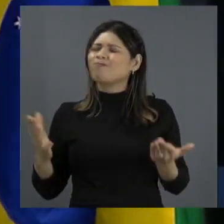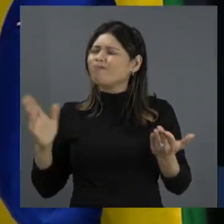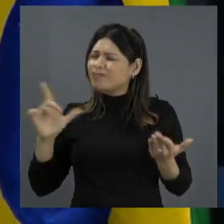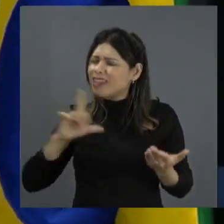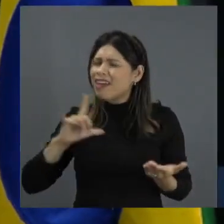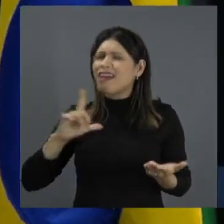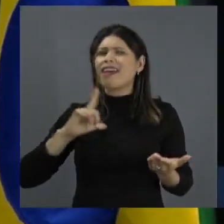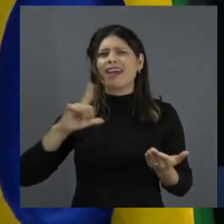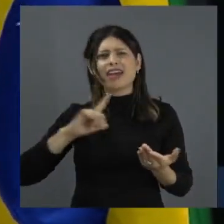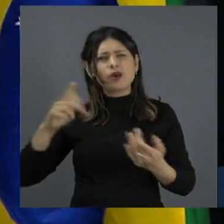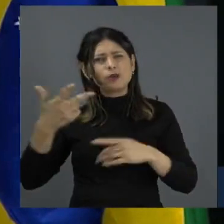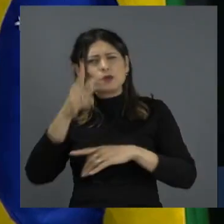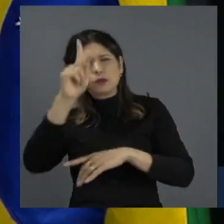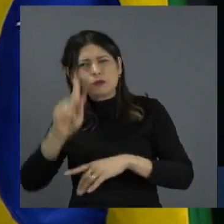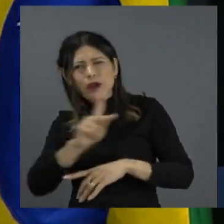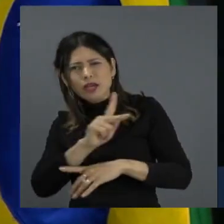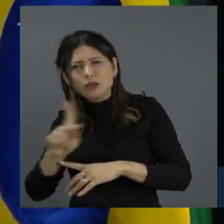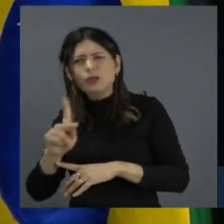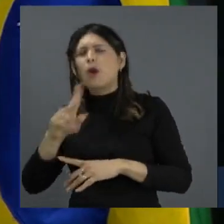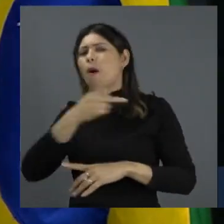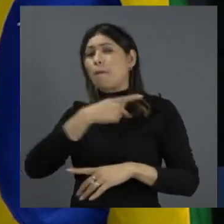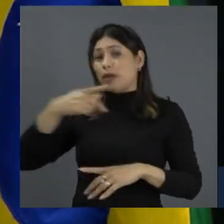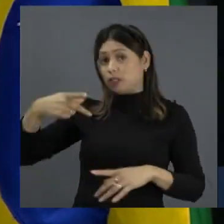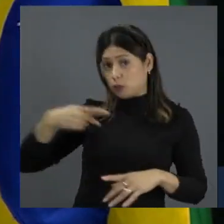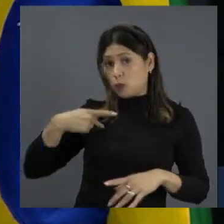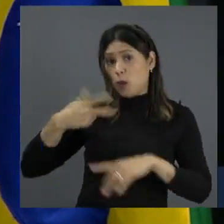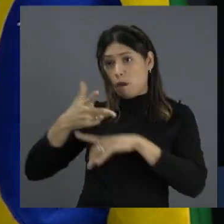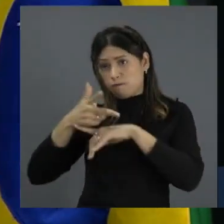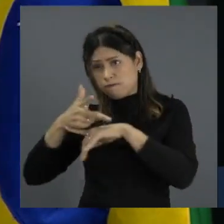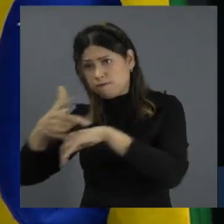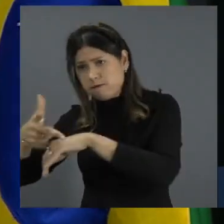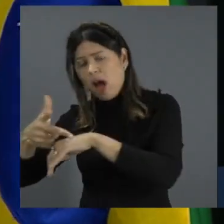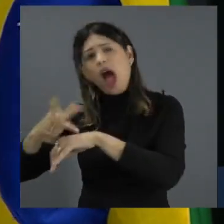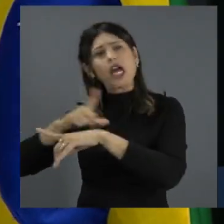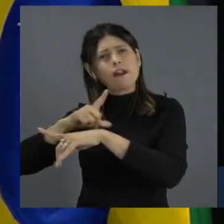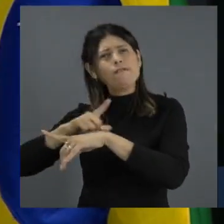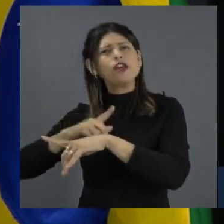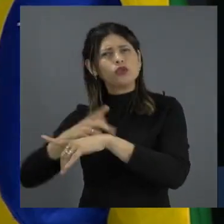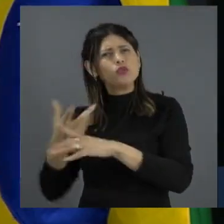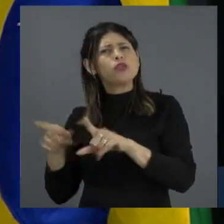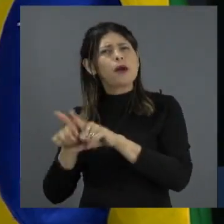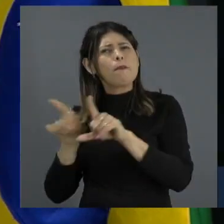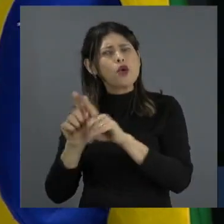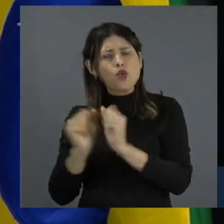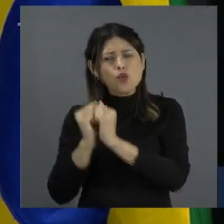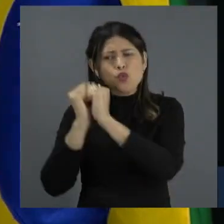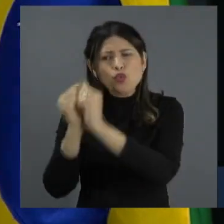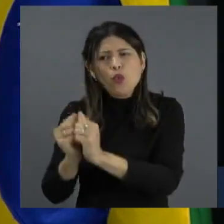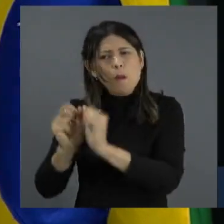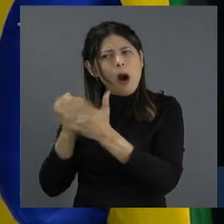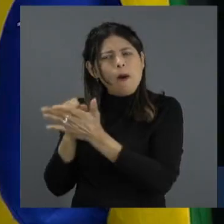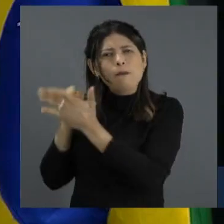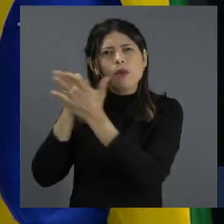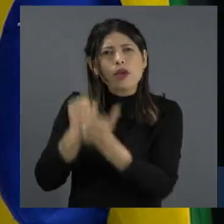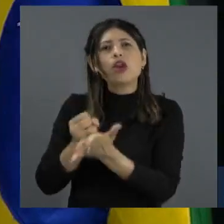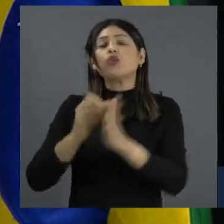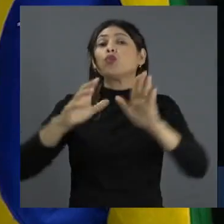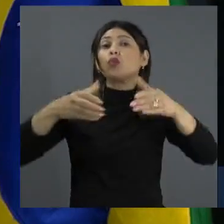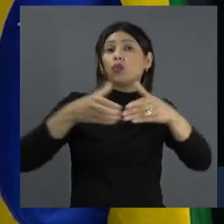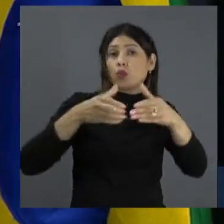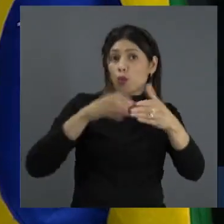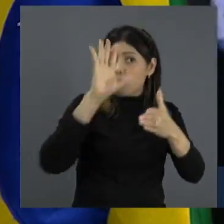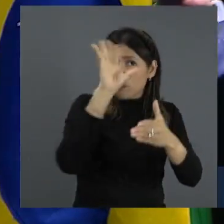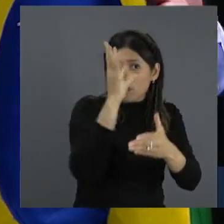vídeo, CNBB atuando forte, Federação Espírita, que nunca se manifesta, se manifestando,